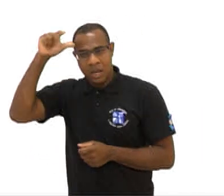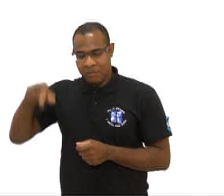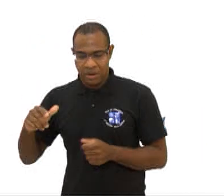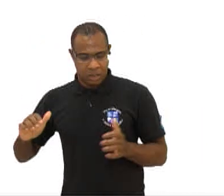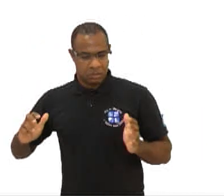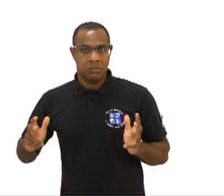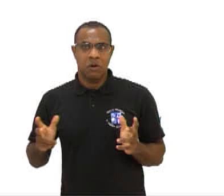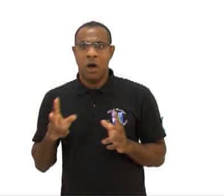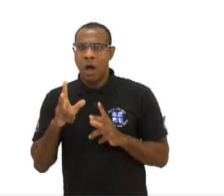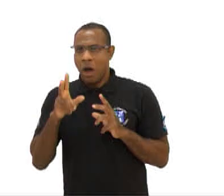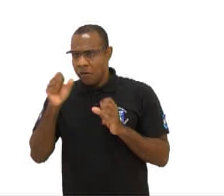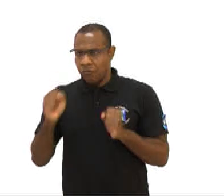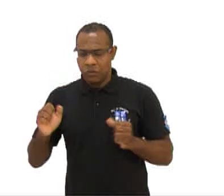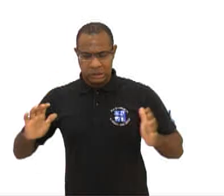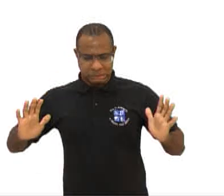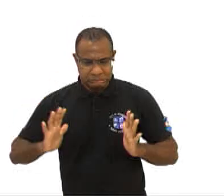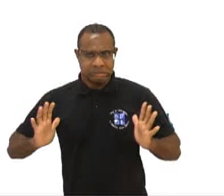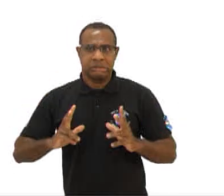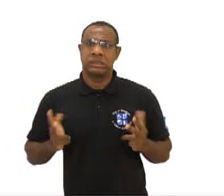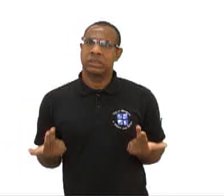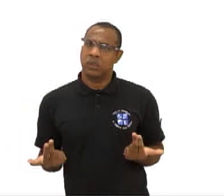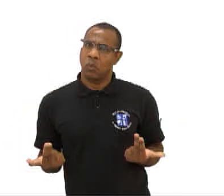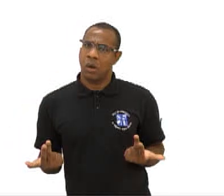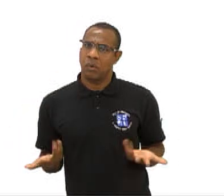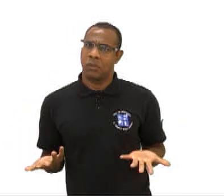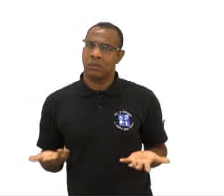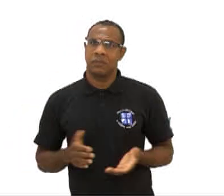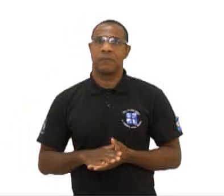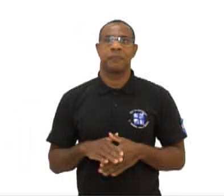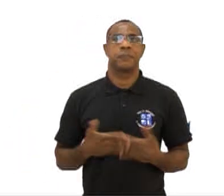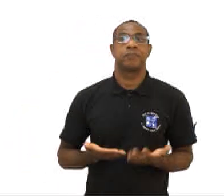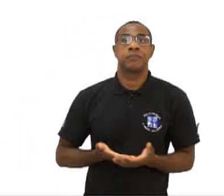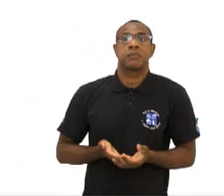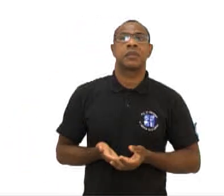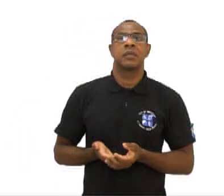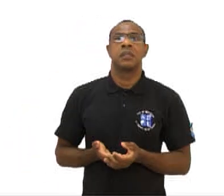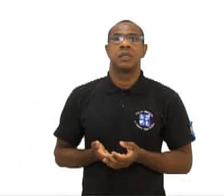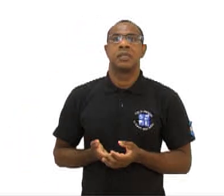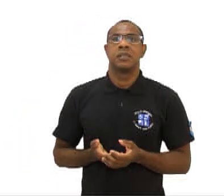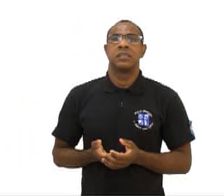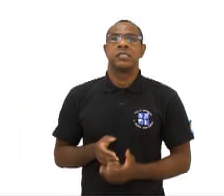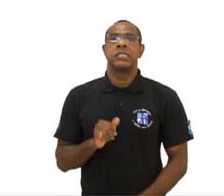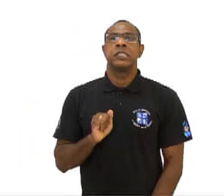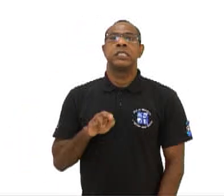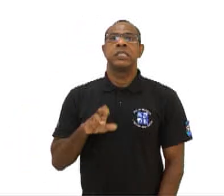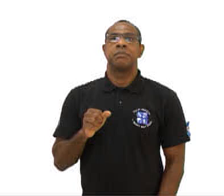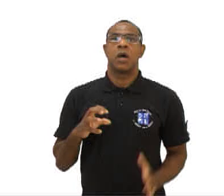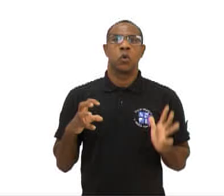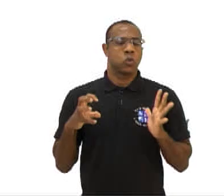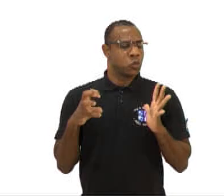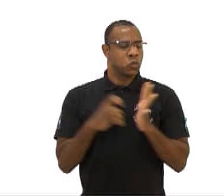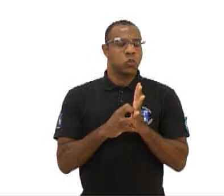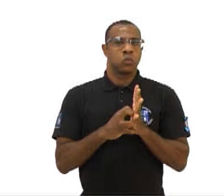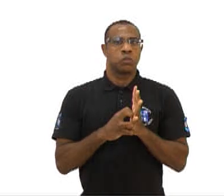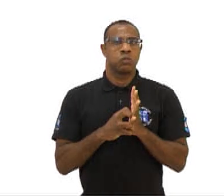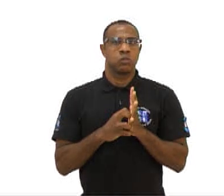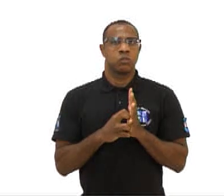terceira alternativa, se um ímã atrai um prego, o prego atrai o ímã, com a mesma força